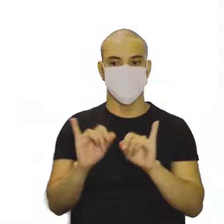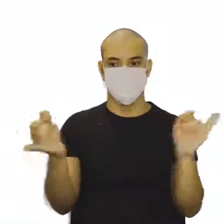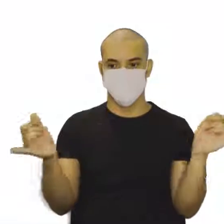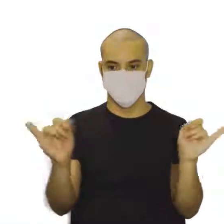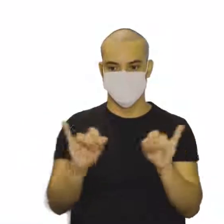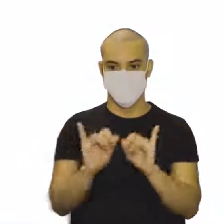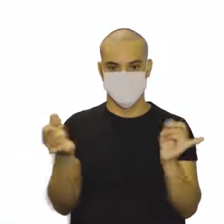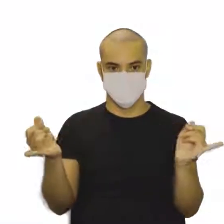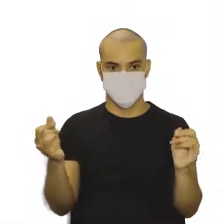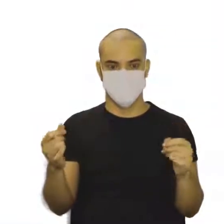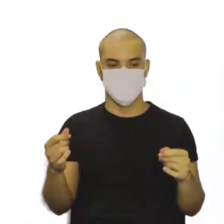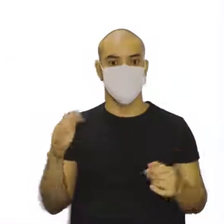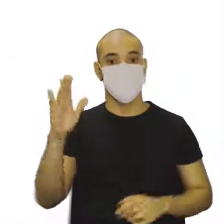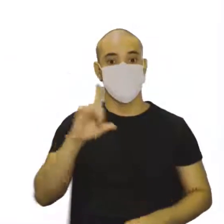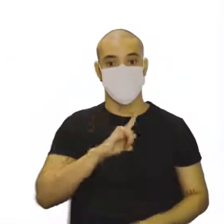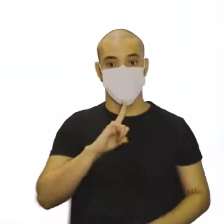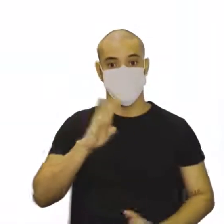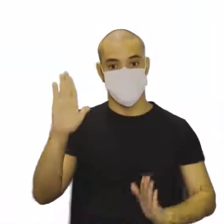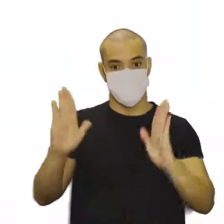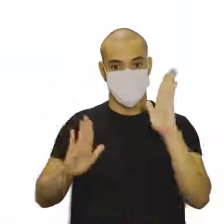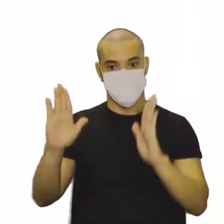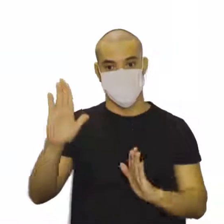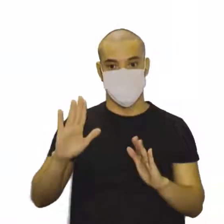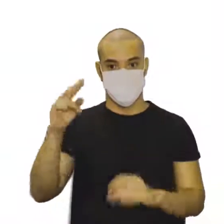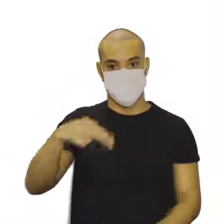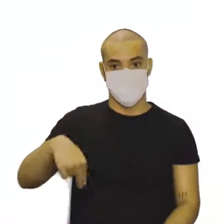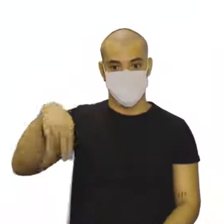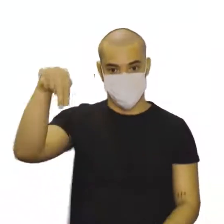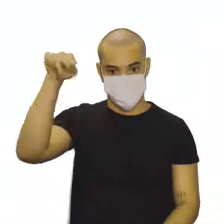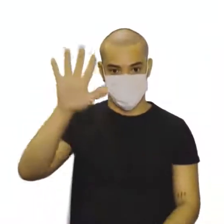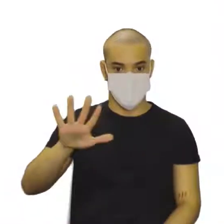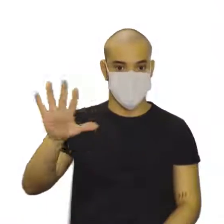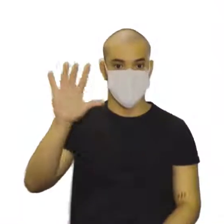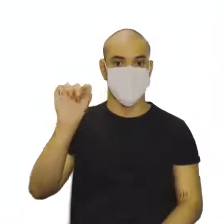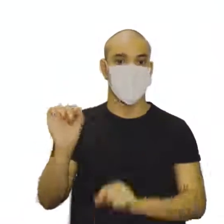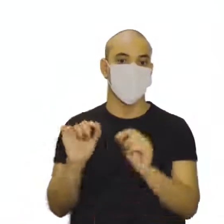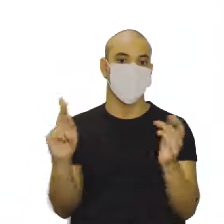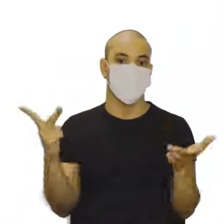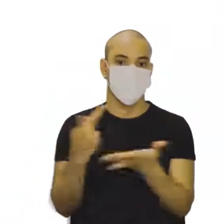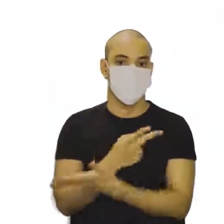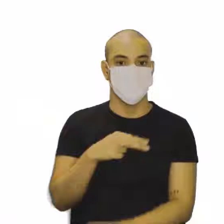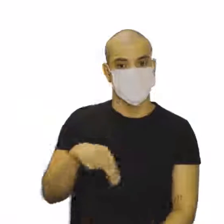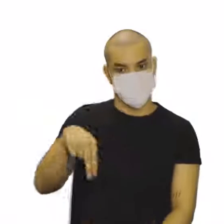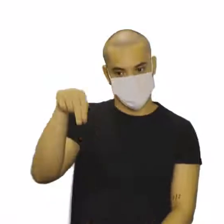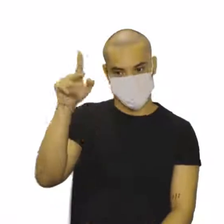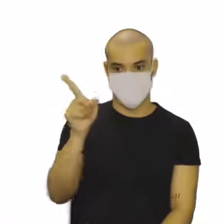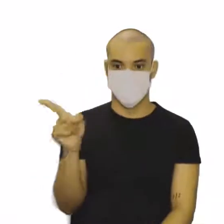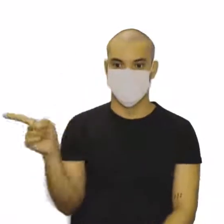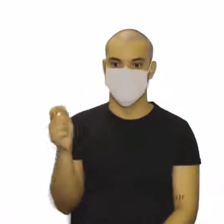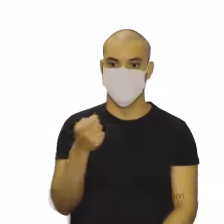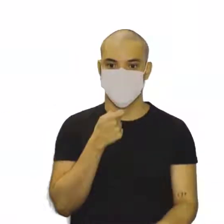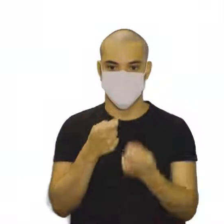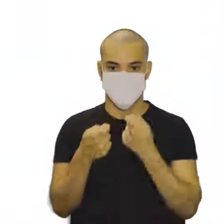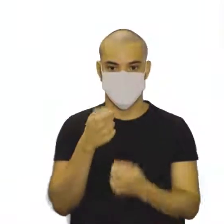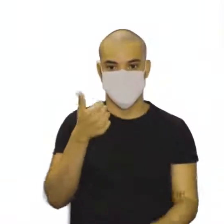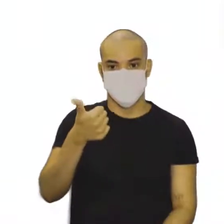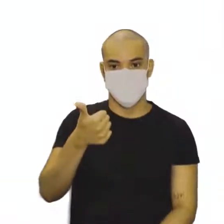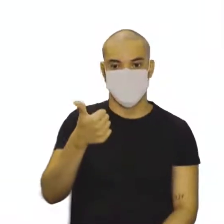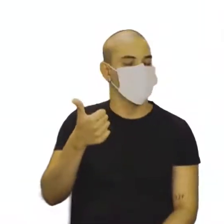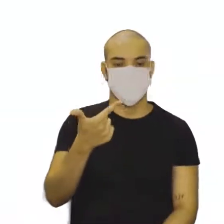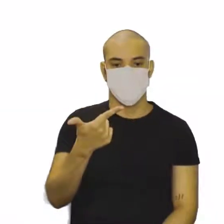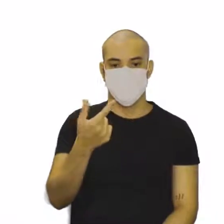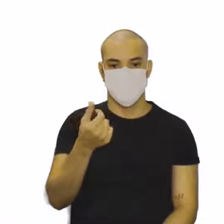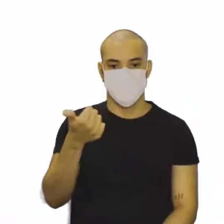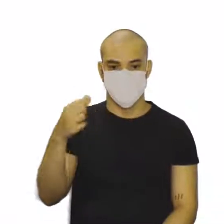vocês. Então, por exemplo, teve uma época aí na região norte, né, aqui a sua reportagem é de 2018, ó,